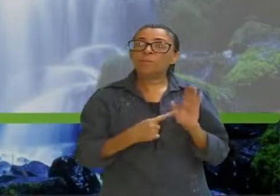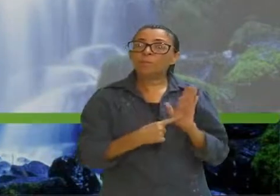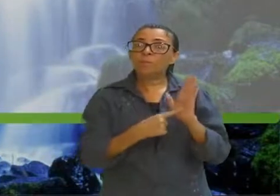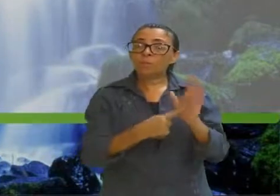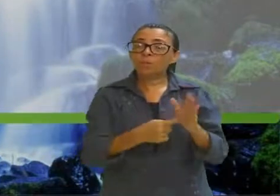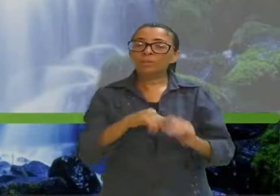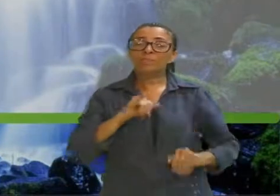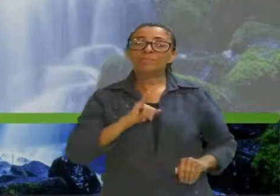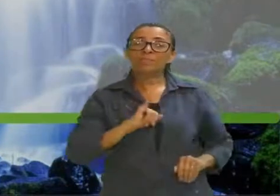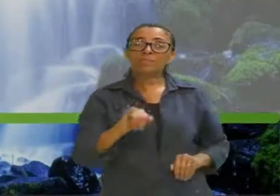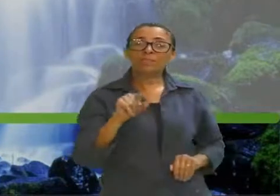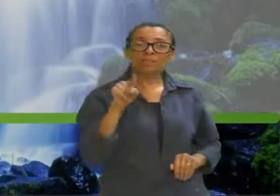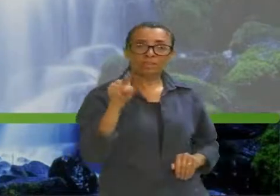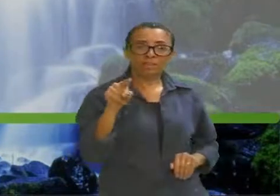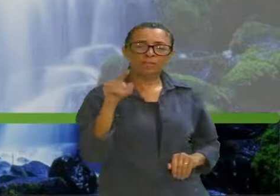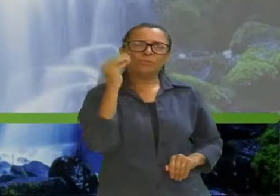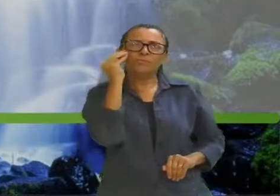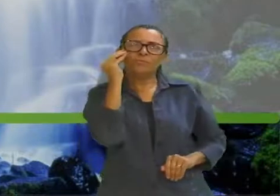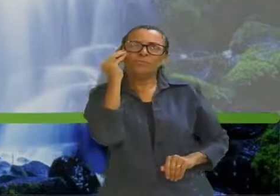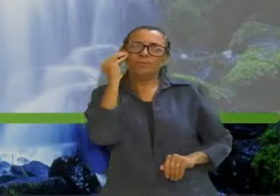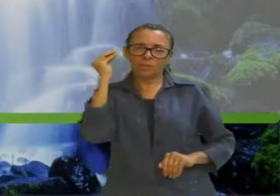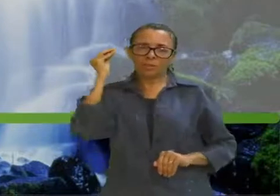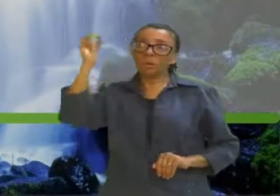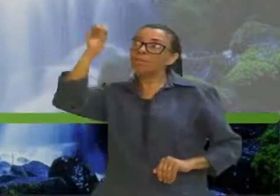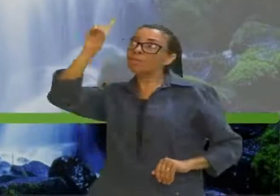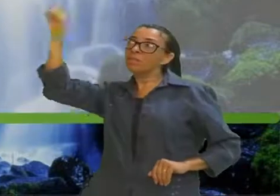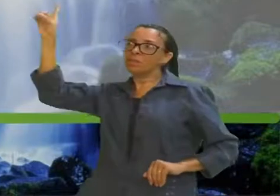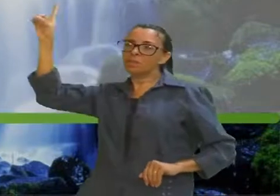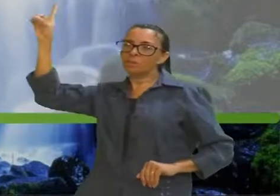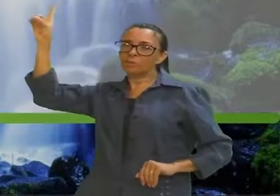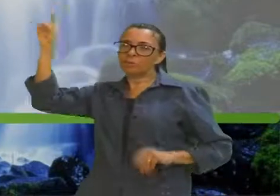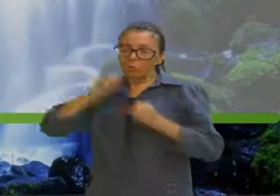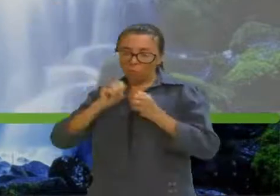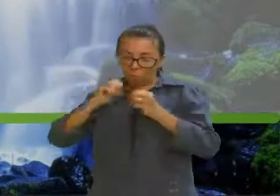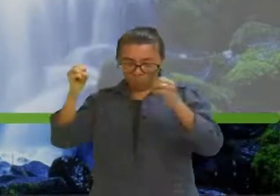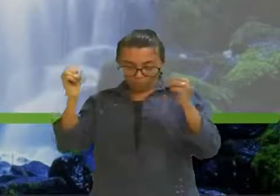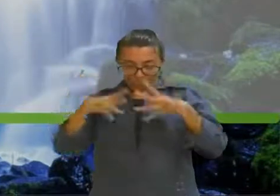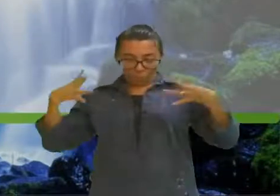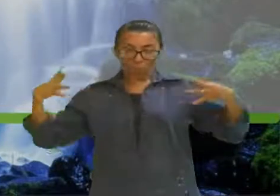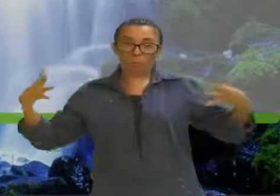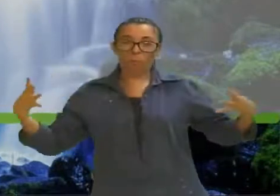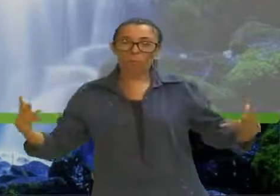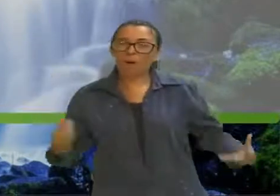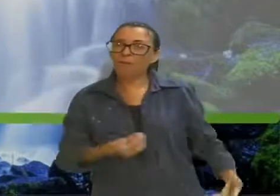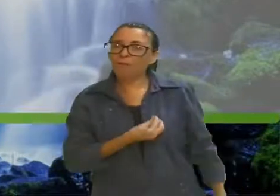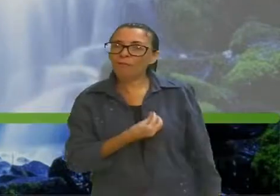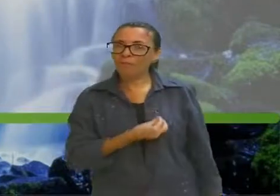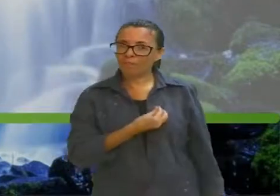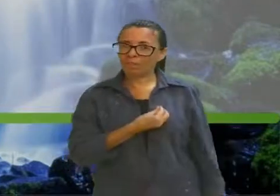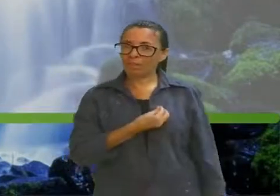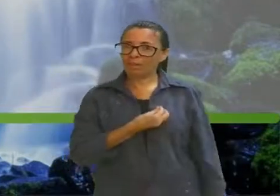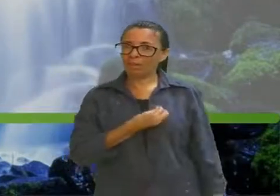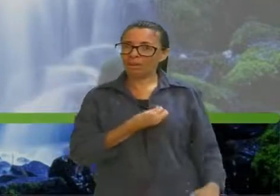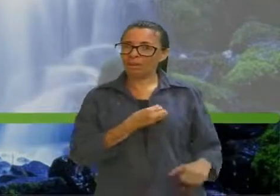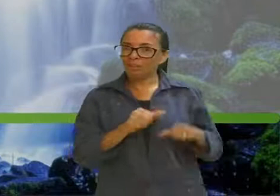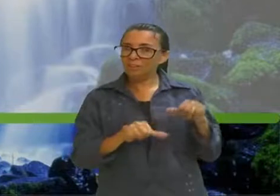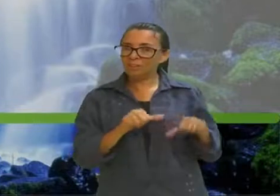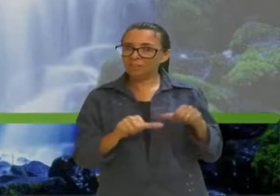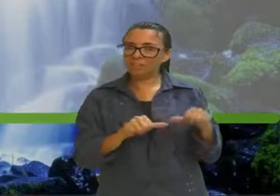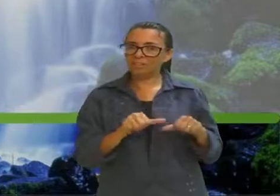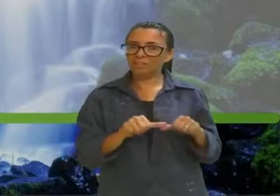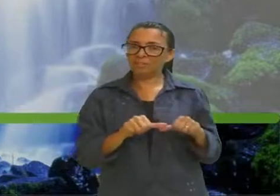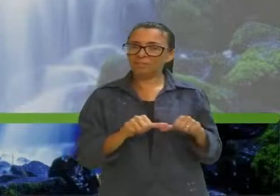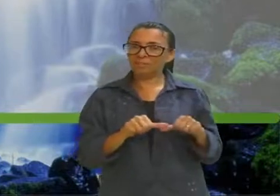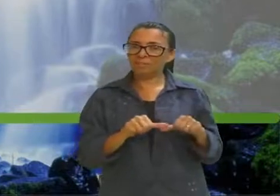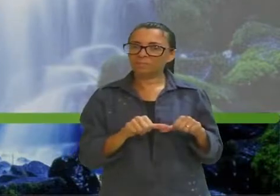determina se você irá a conhecê-lo mais intimamente. Então, efetivamente,